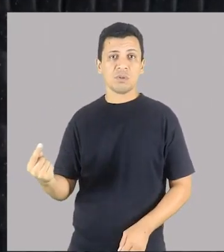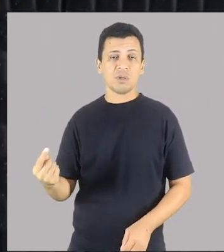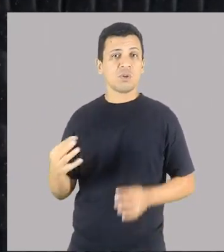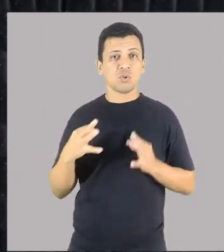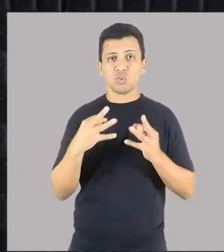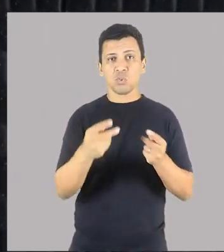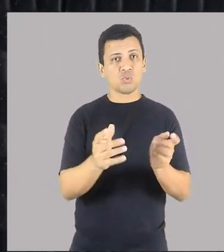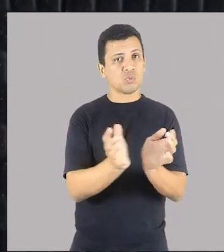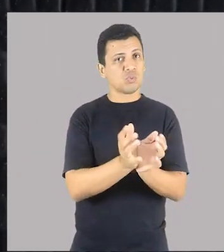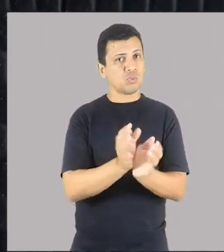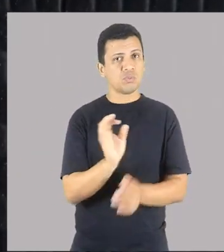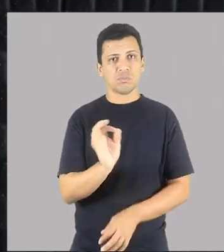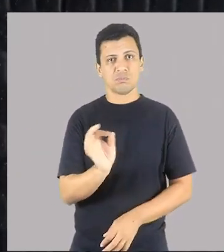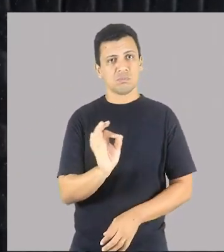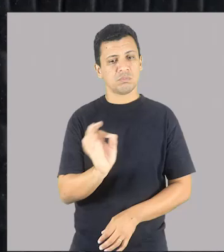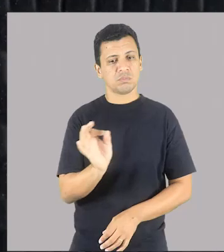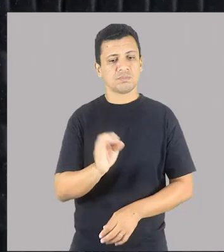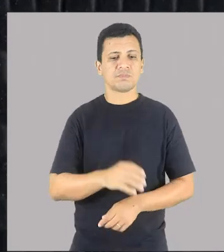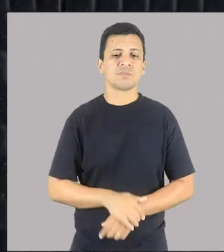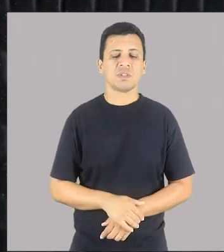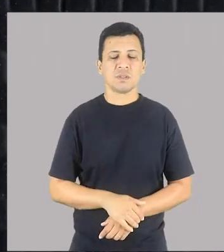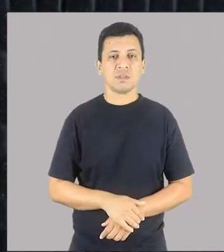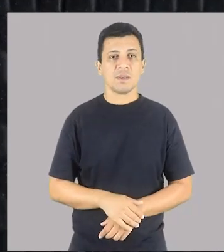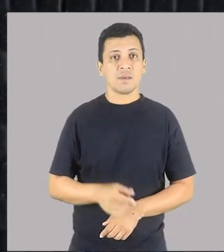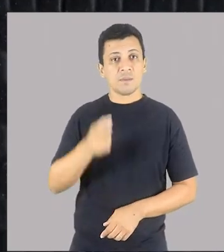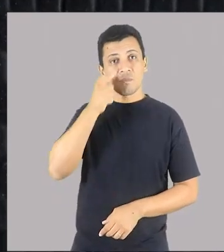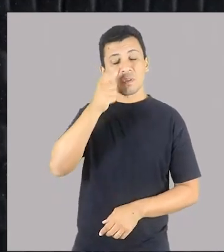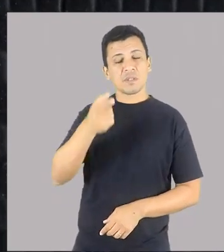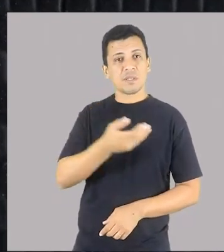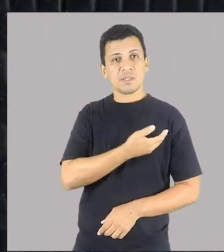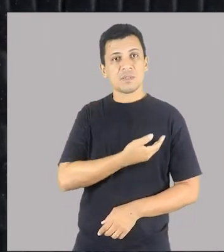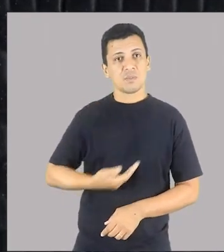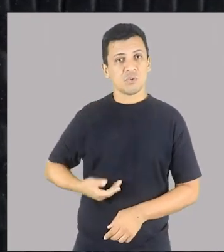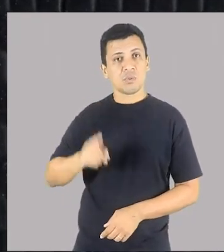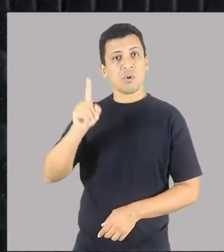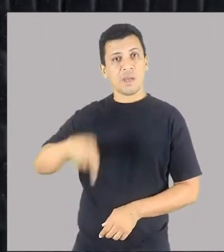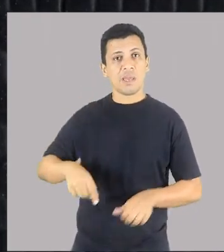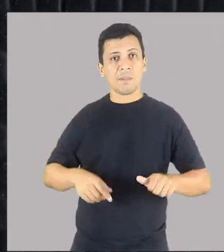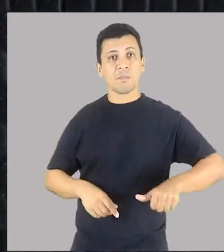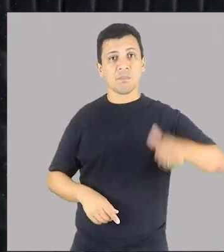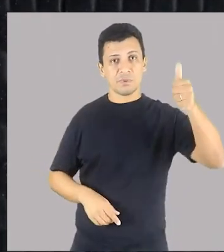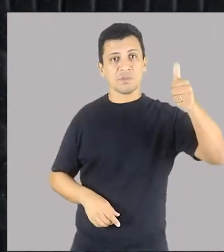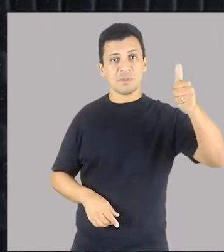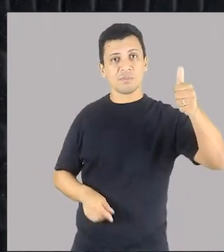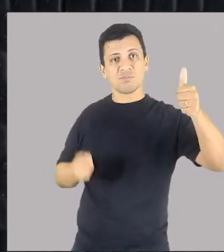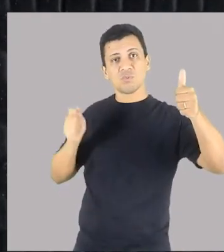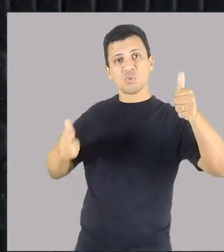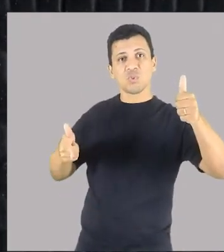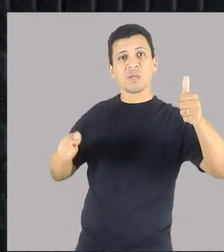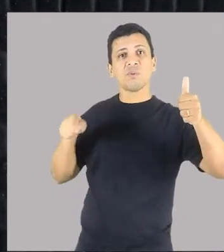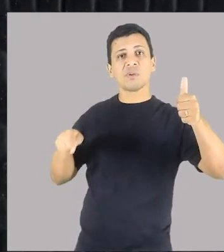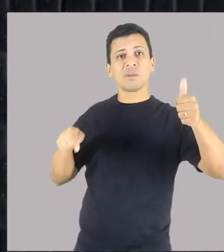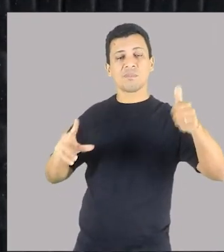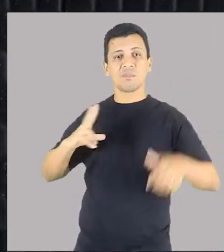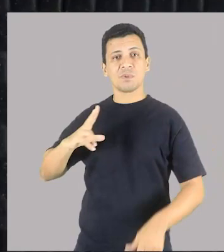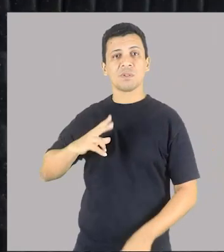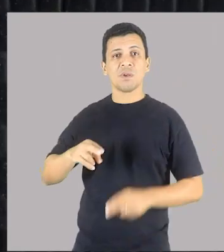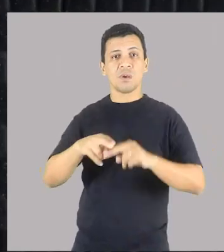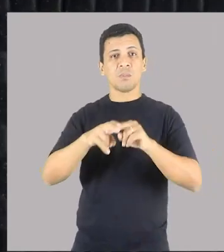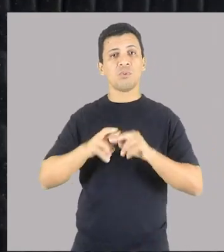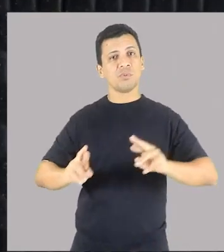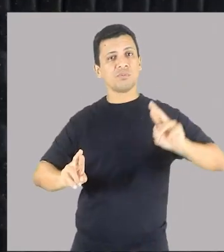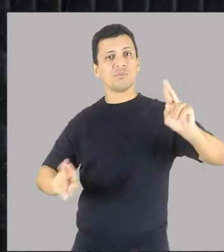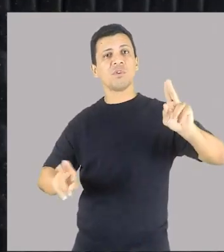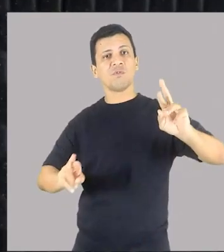da coletividade, perfeito? O interesse público é preponderante em face do interesse particular, por isso há uma